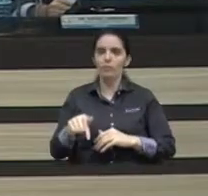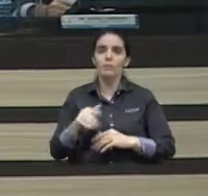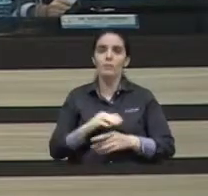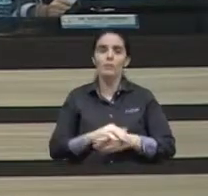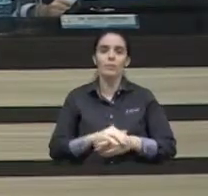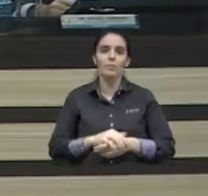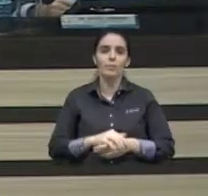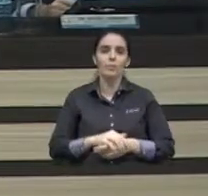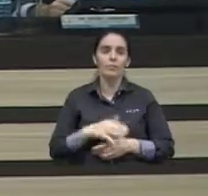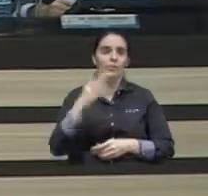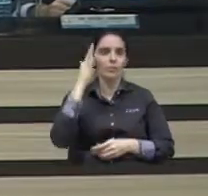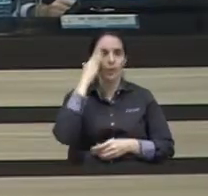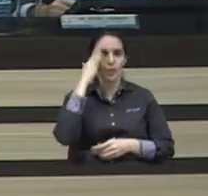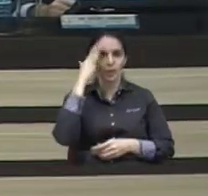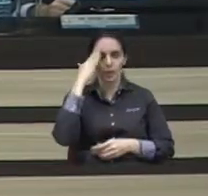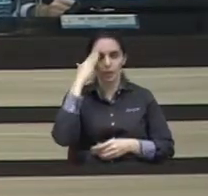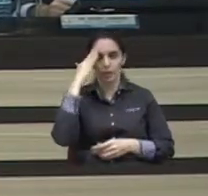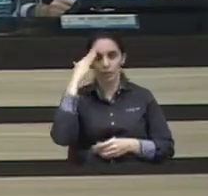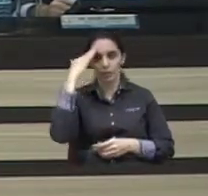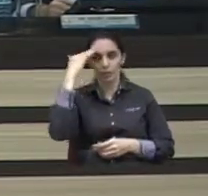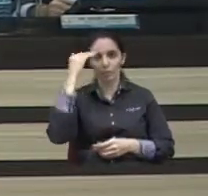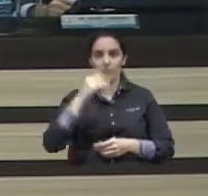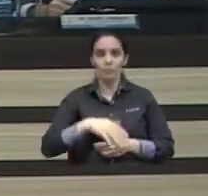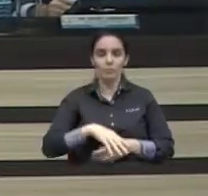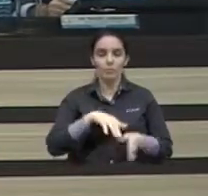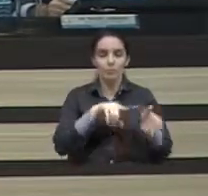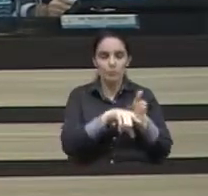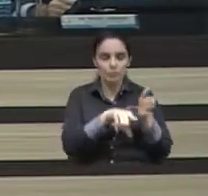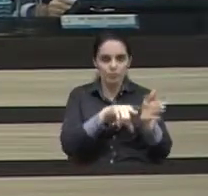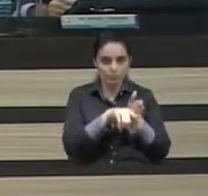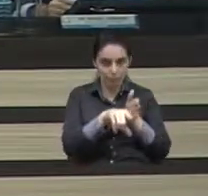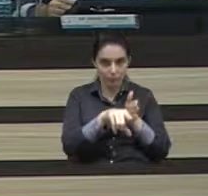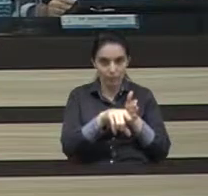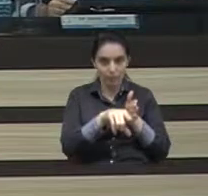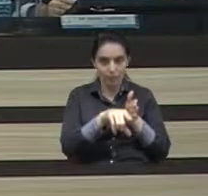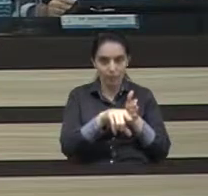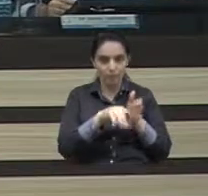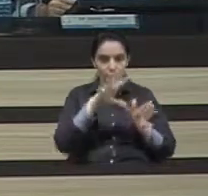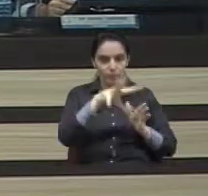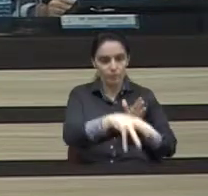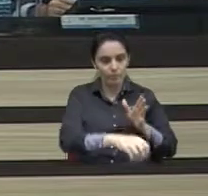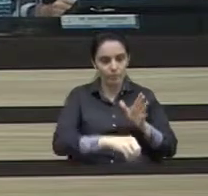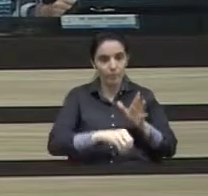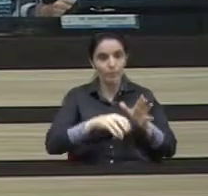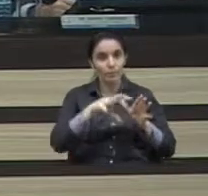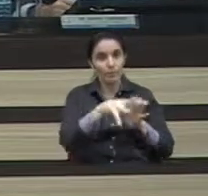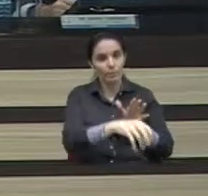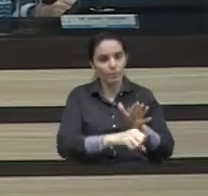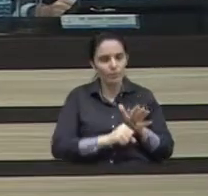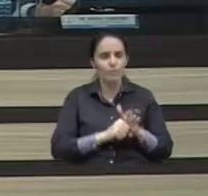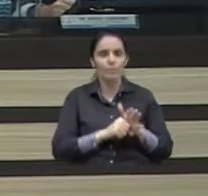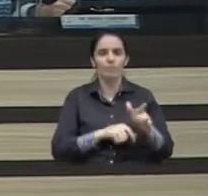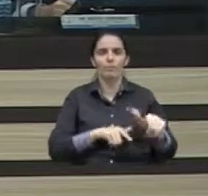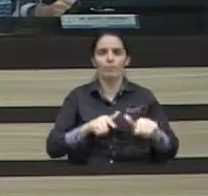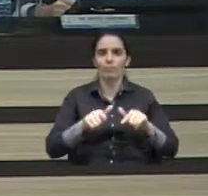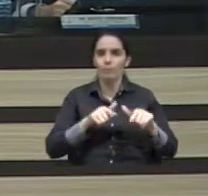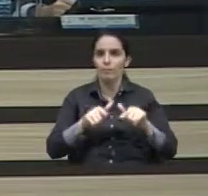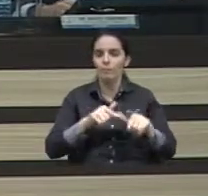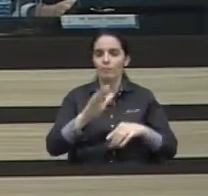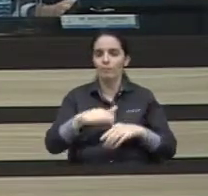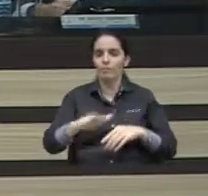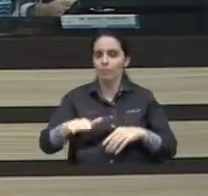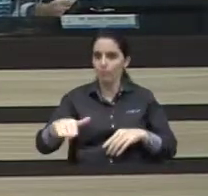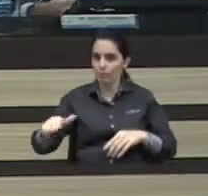697/2017, que requer informações ao Poder Executivo sobre a fiscalização, a exploração do trabalho infantil no município. Vereadora